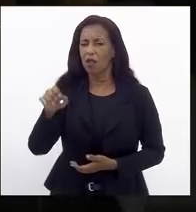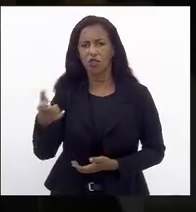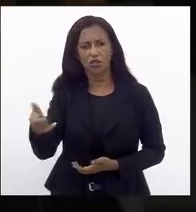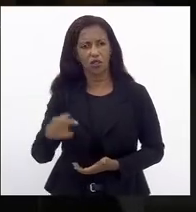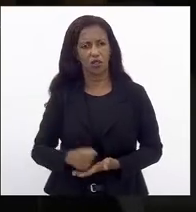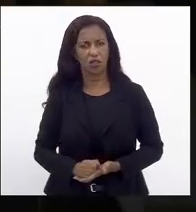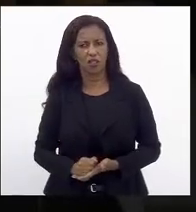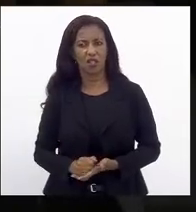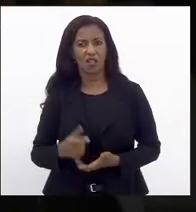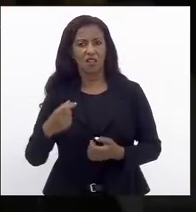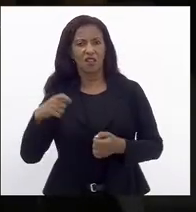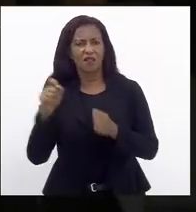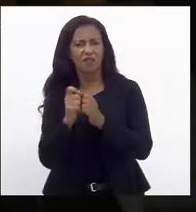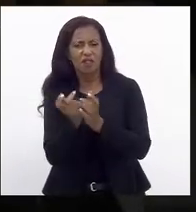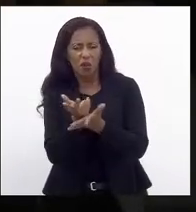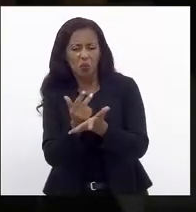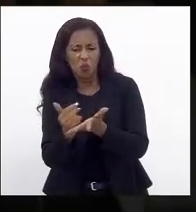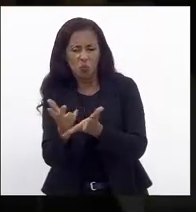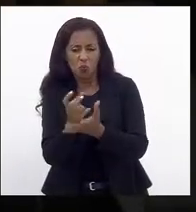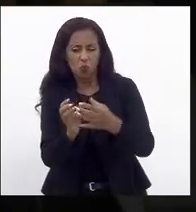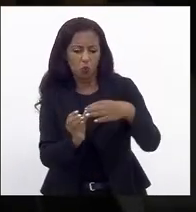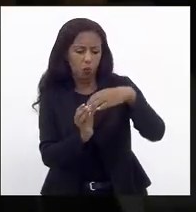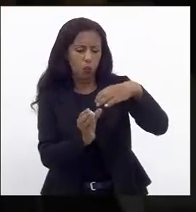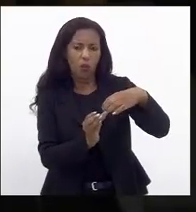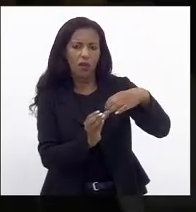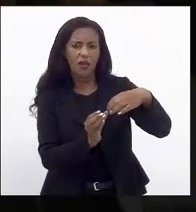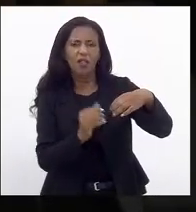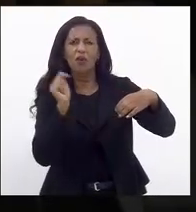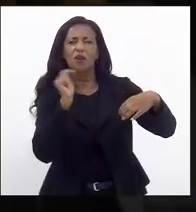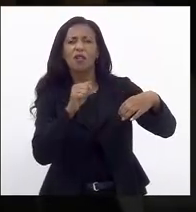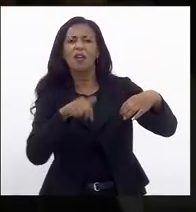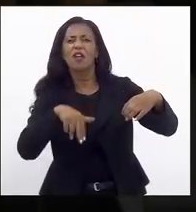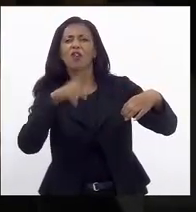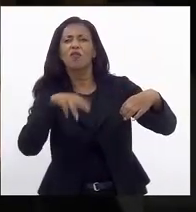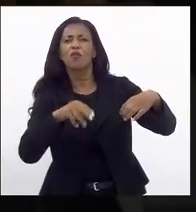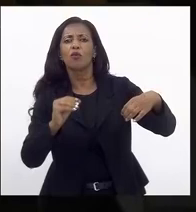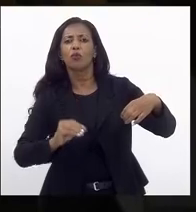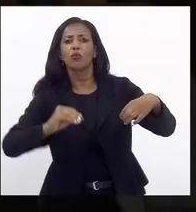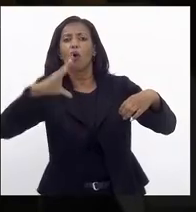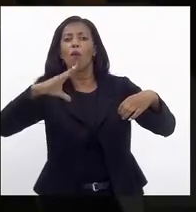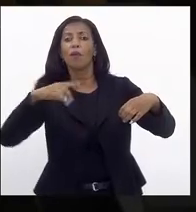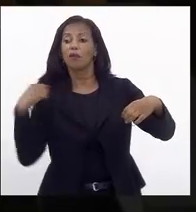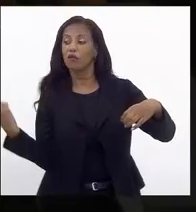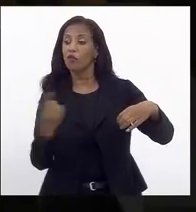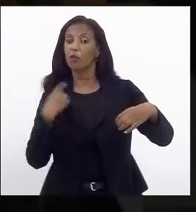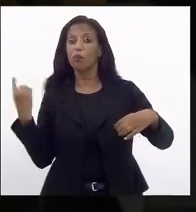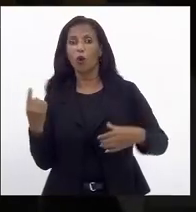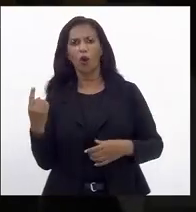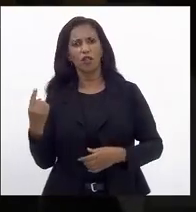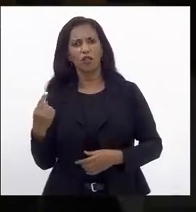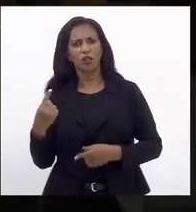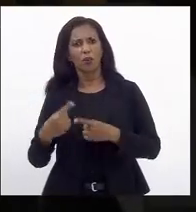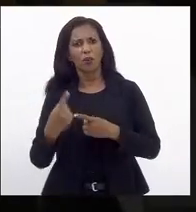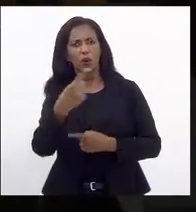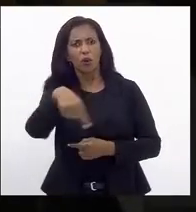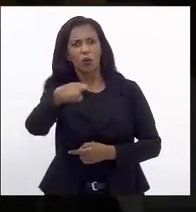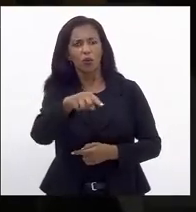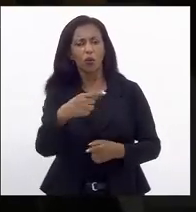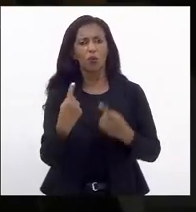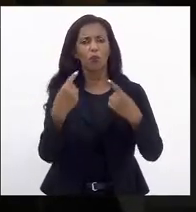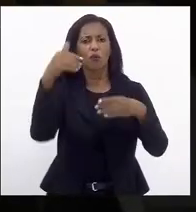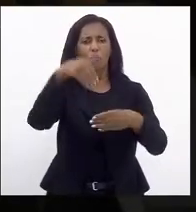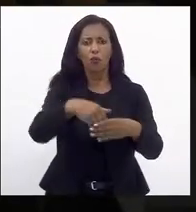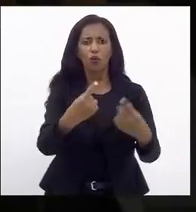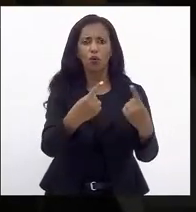fizeram bonequinho de que ele faltou a favor do aumento que podem se nós porque eles votaram contra não